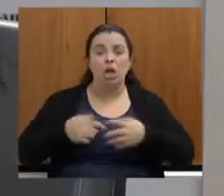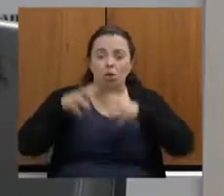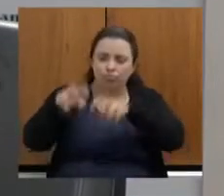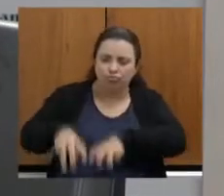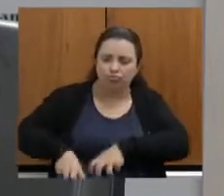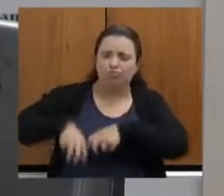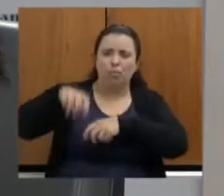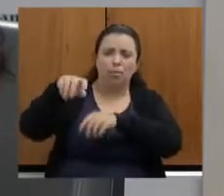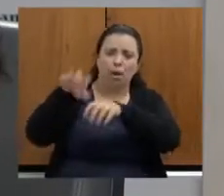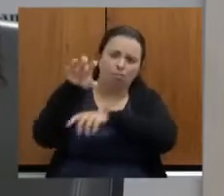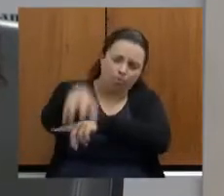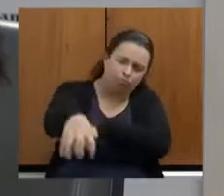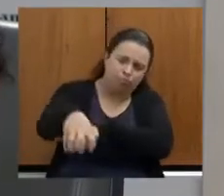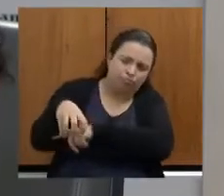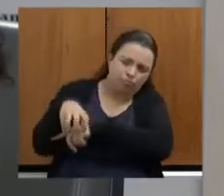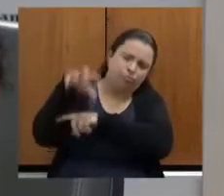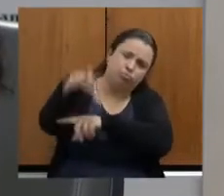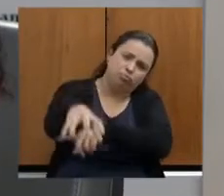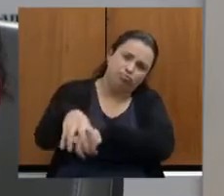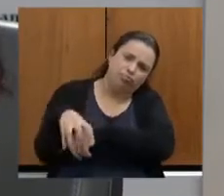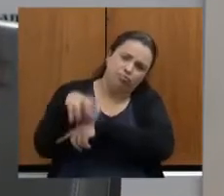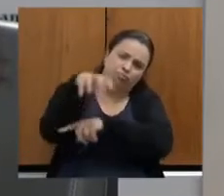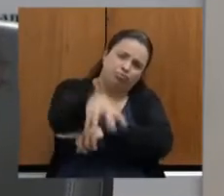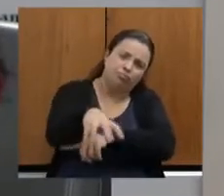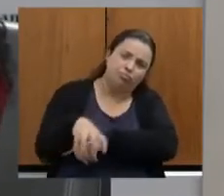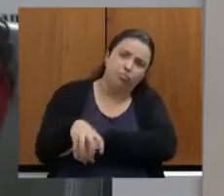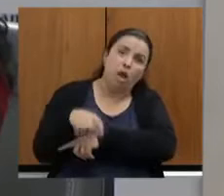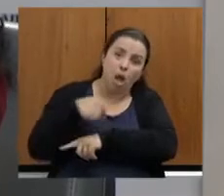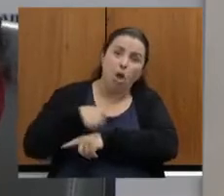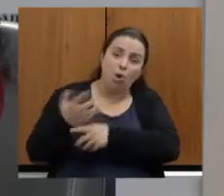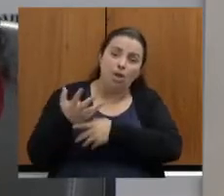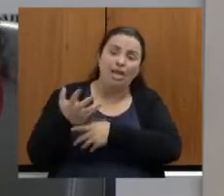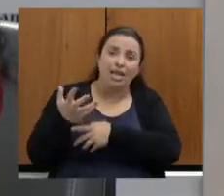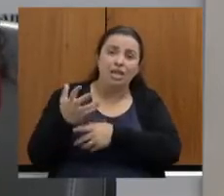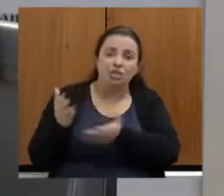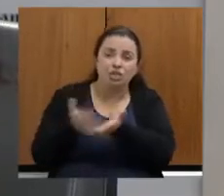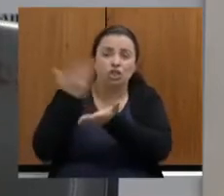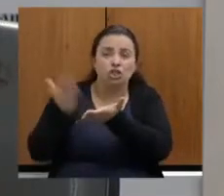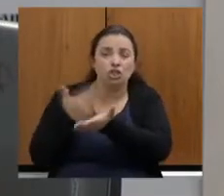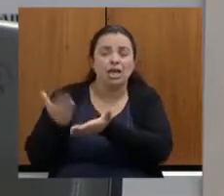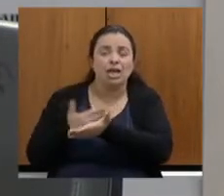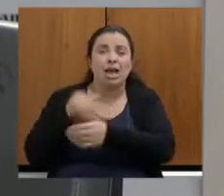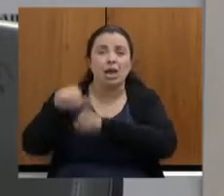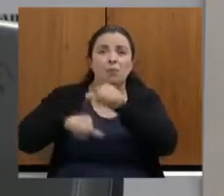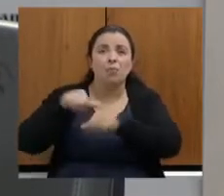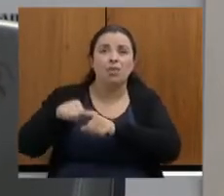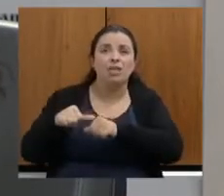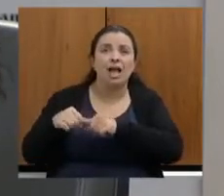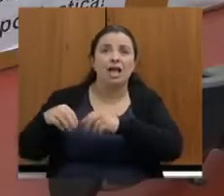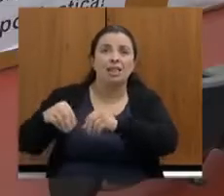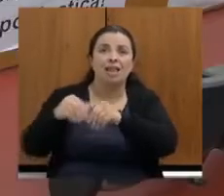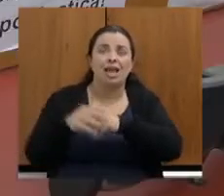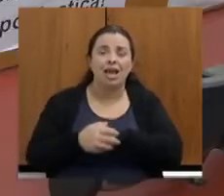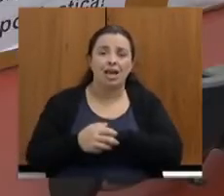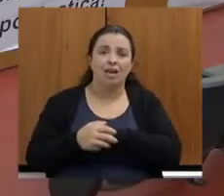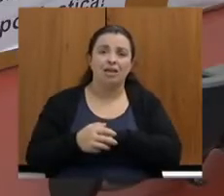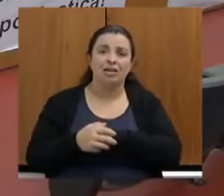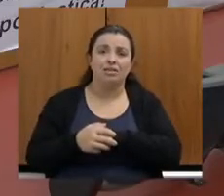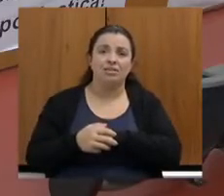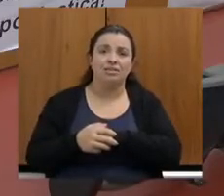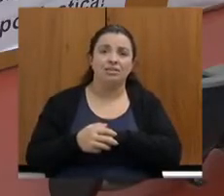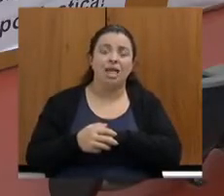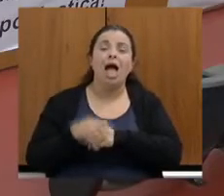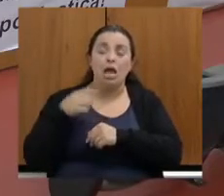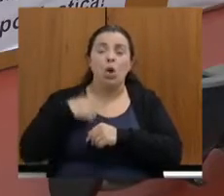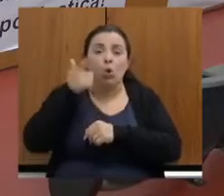trator de madrugada até de noite às vezes não parava nem para tomar água e eu queria ver minha terra como era conseguir implantar a decepção o